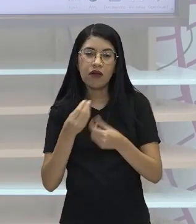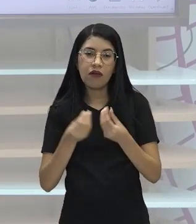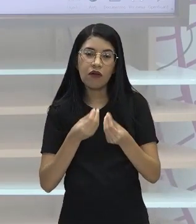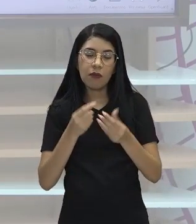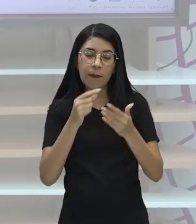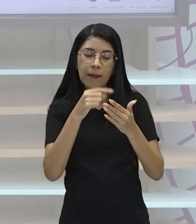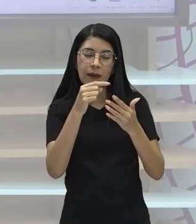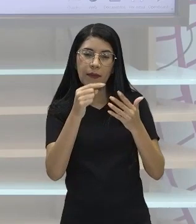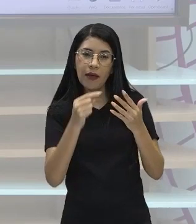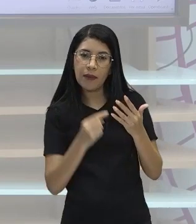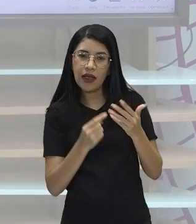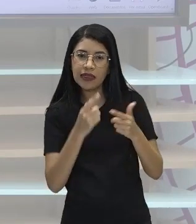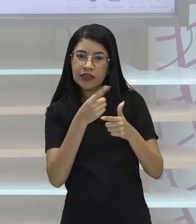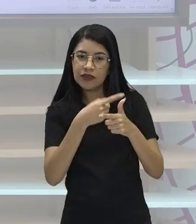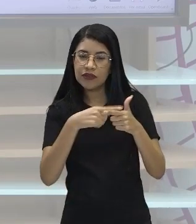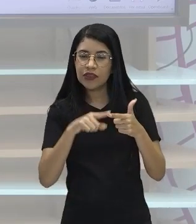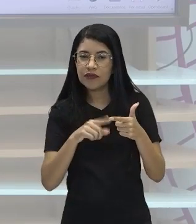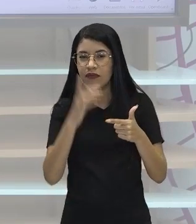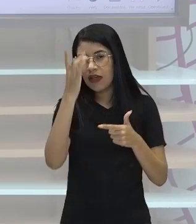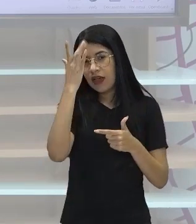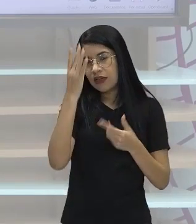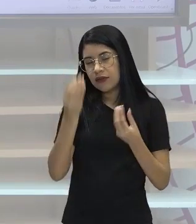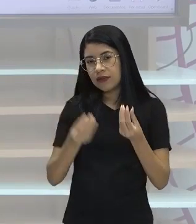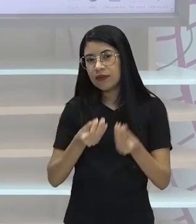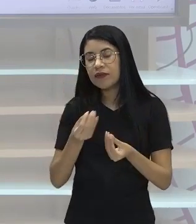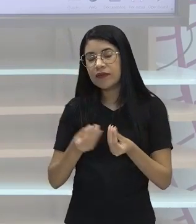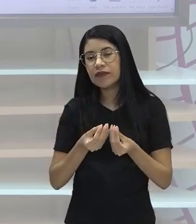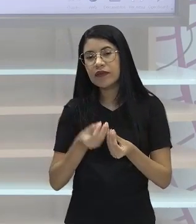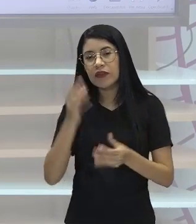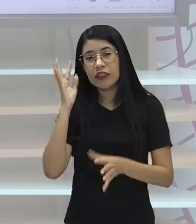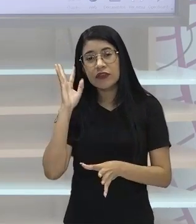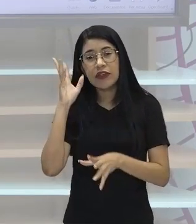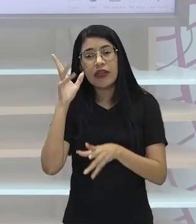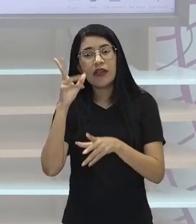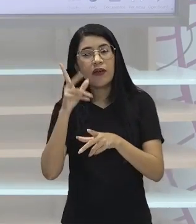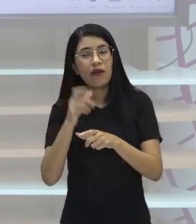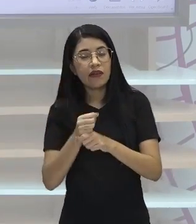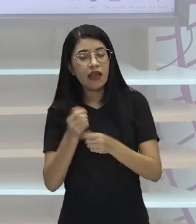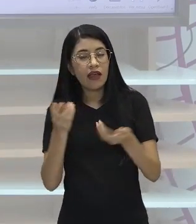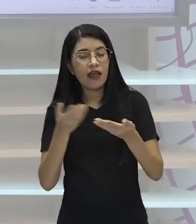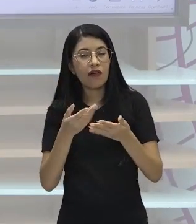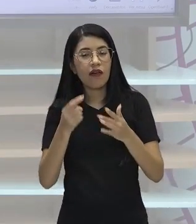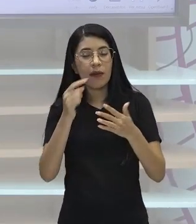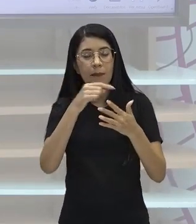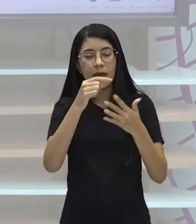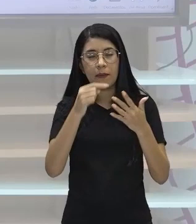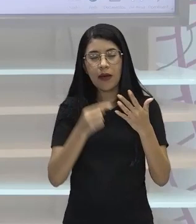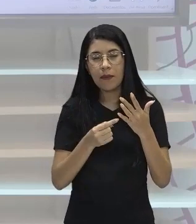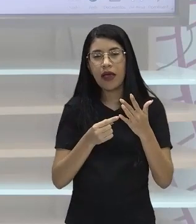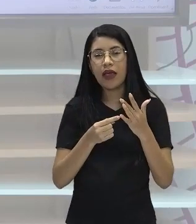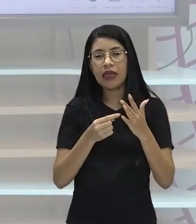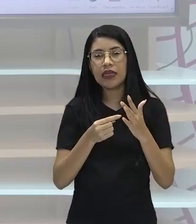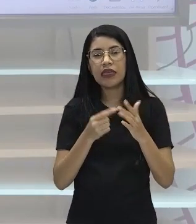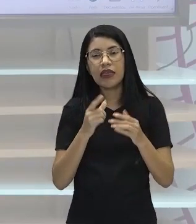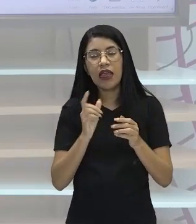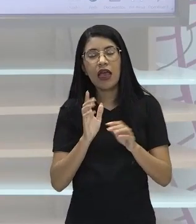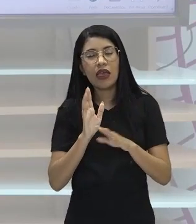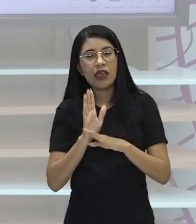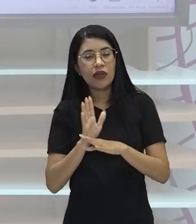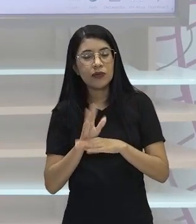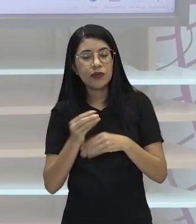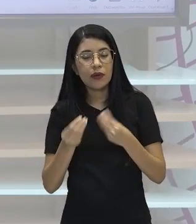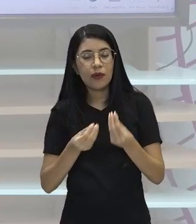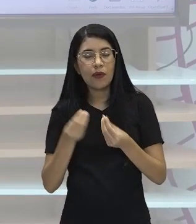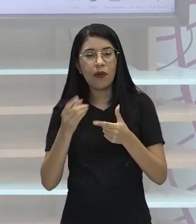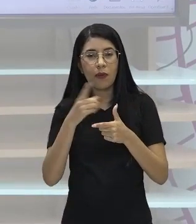de divisibilidade. Então, vamos recordar de alguns critérios, porque eles vão nos ajudar no processo da